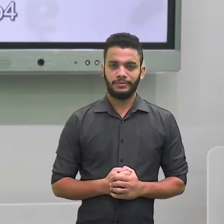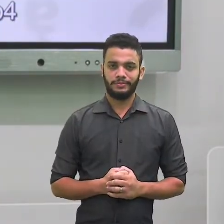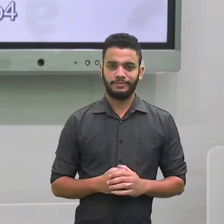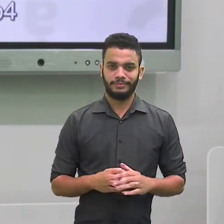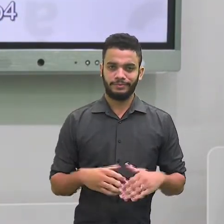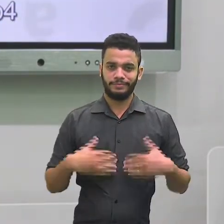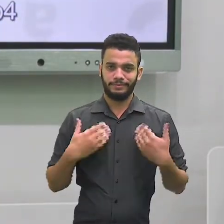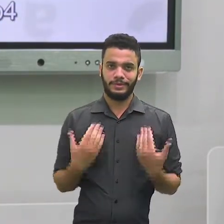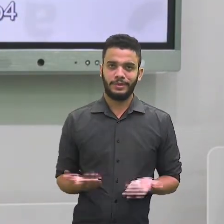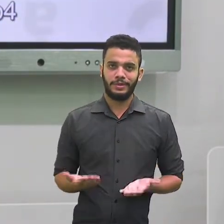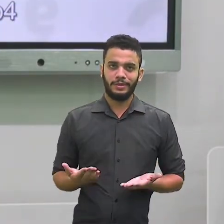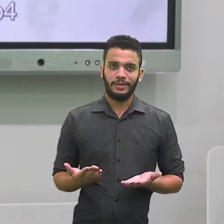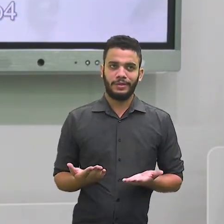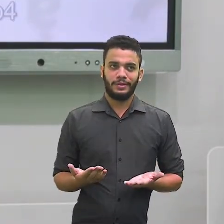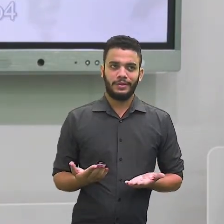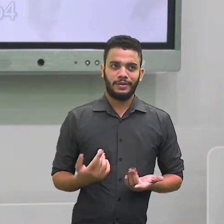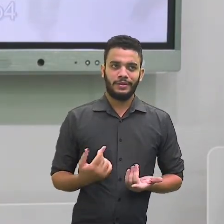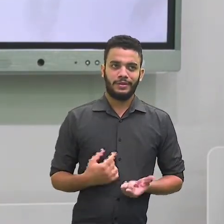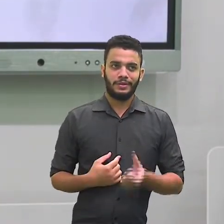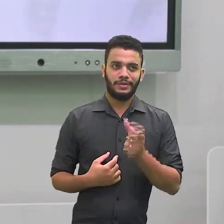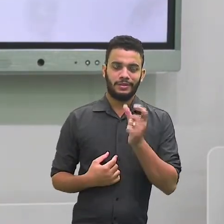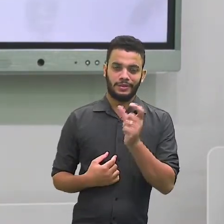Então,